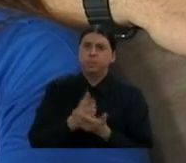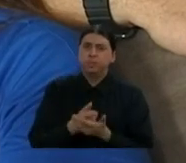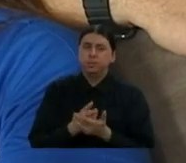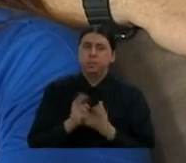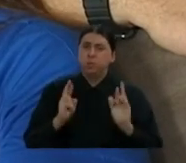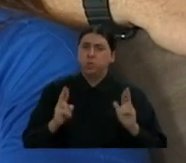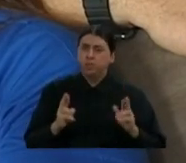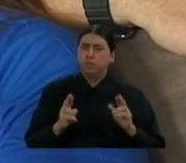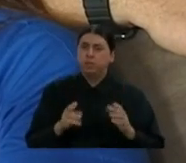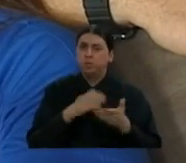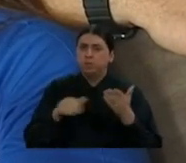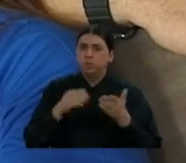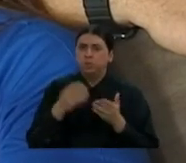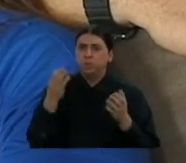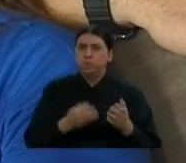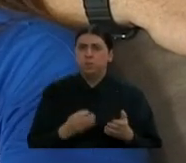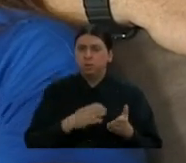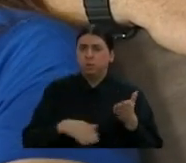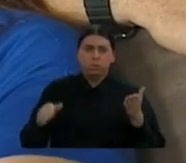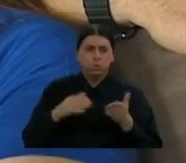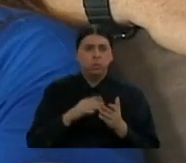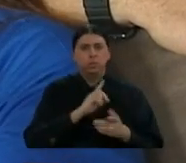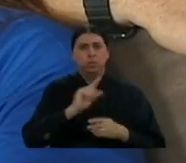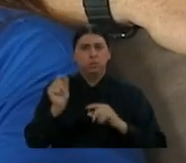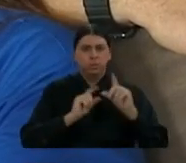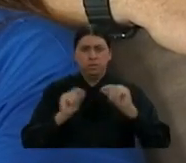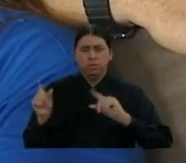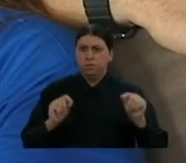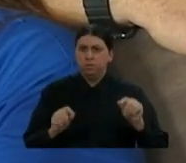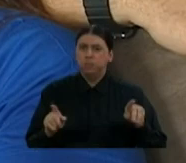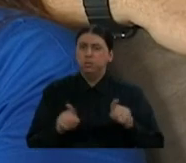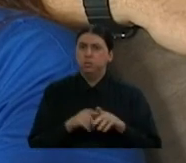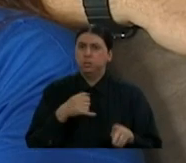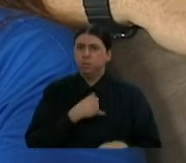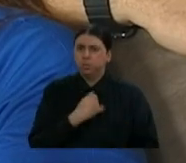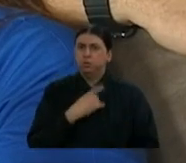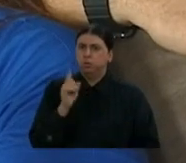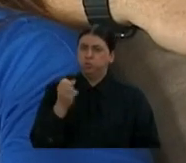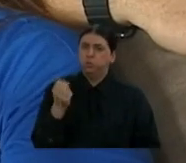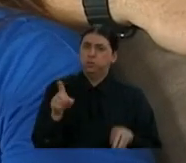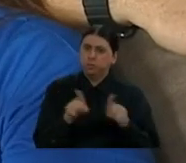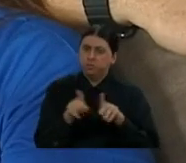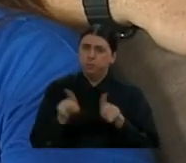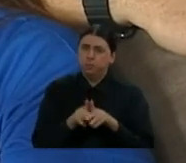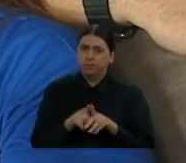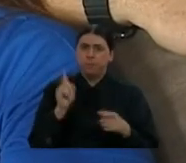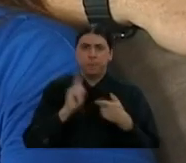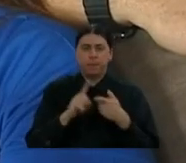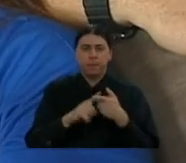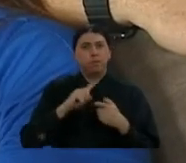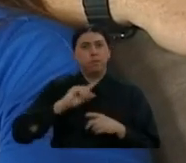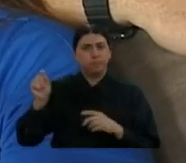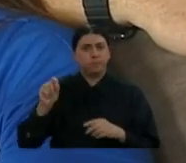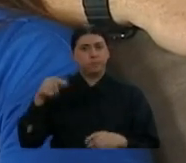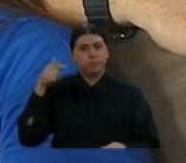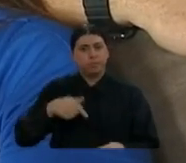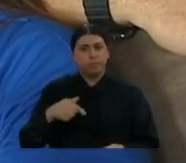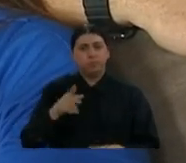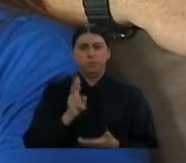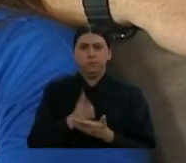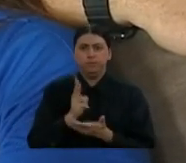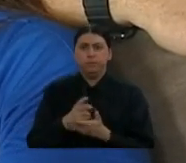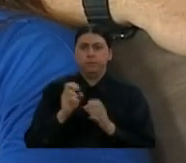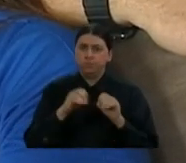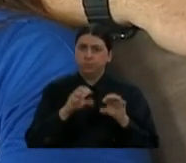torcendo para que dê tudo certo com todos os que saem e os que completam 18 anos também porque eles saem daqui a 60 ensinou tudo